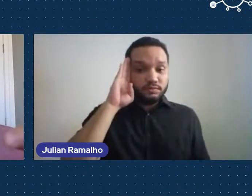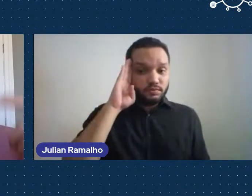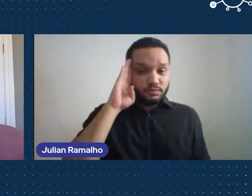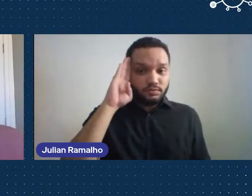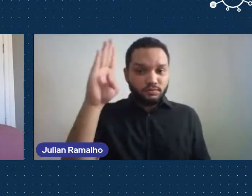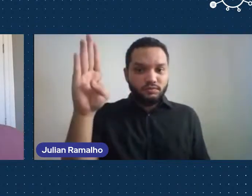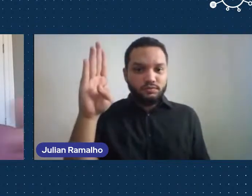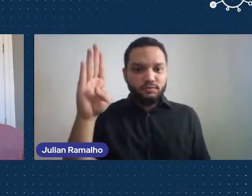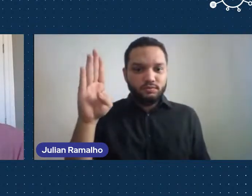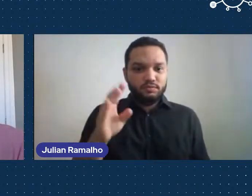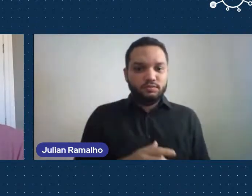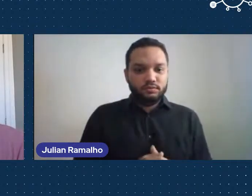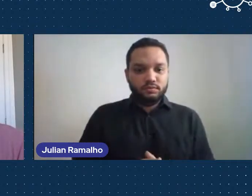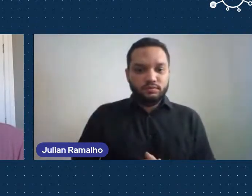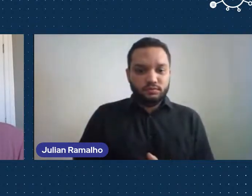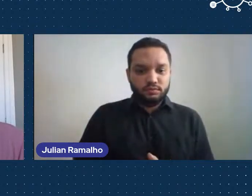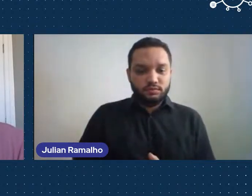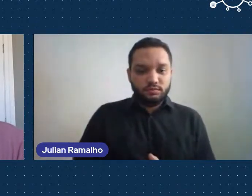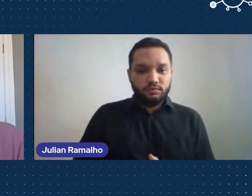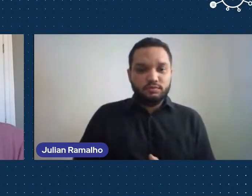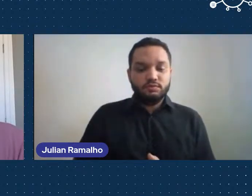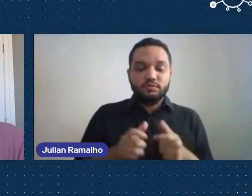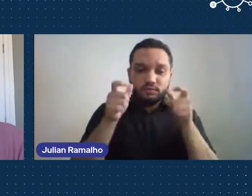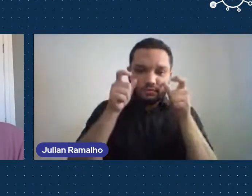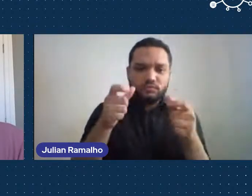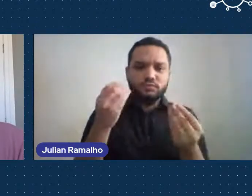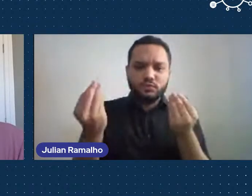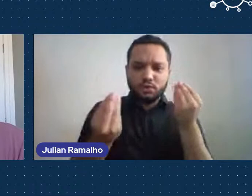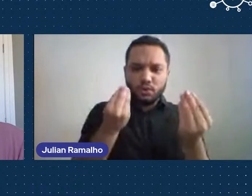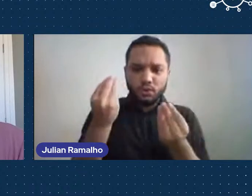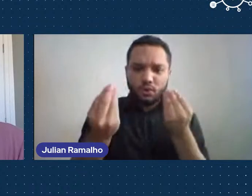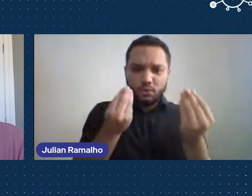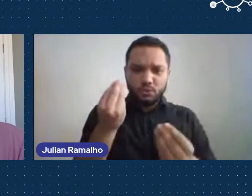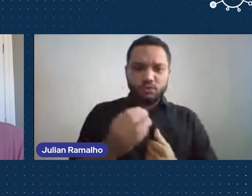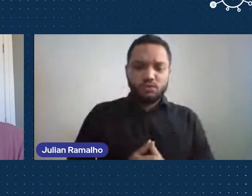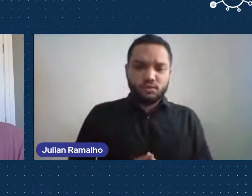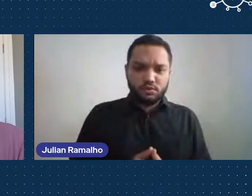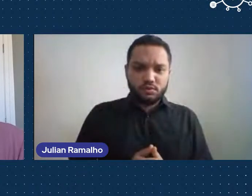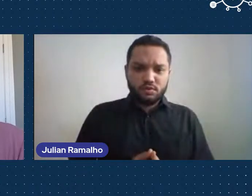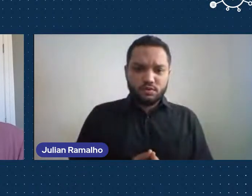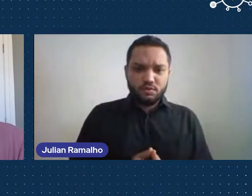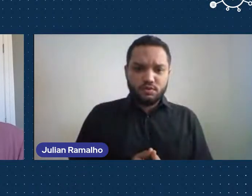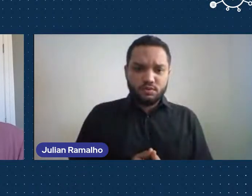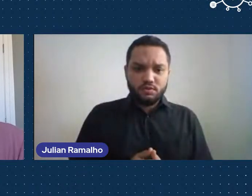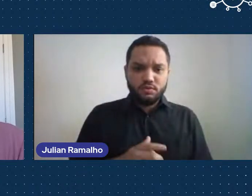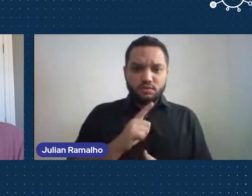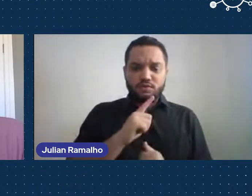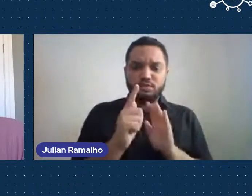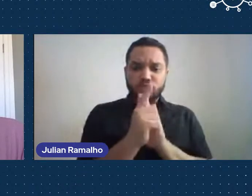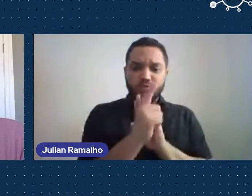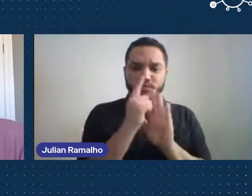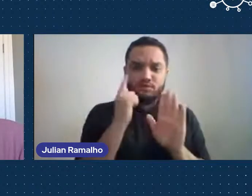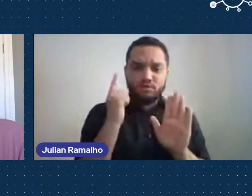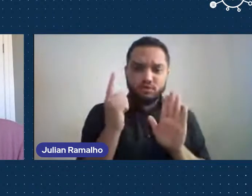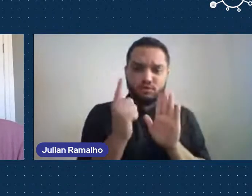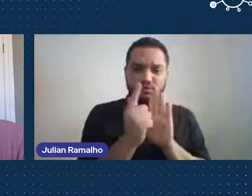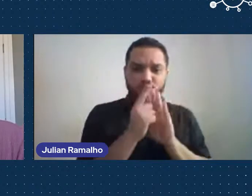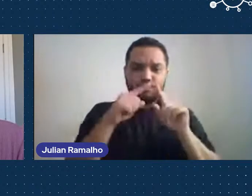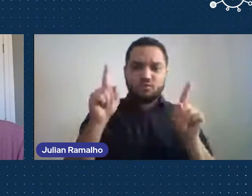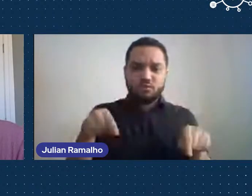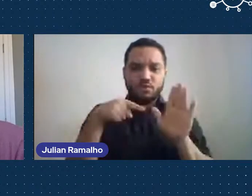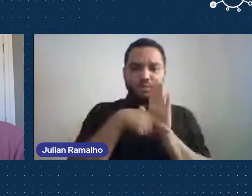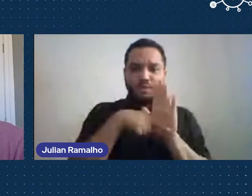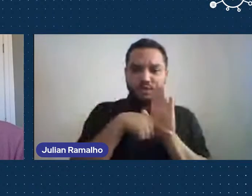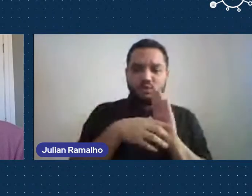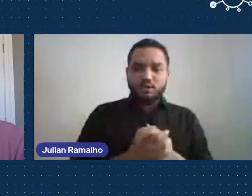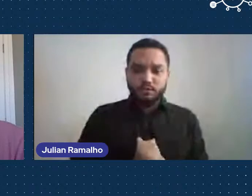E essa intenção ela é comunicada justamente a partir ou através desse gênero chamado projeto de pesquisa.